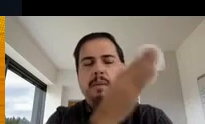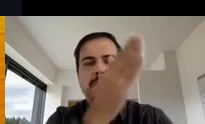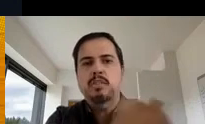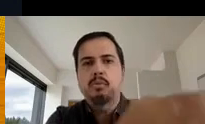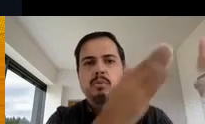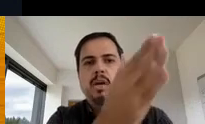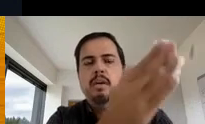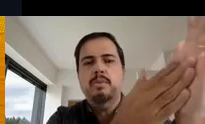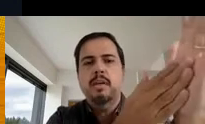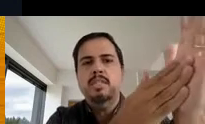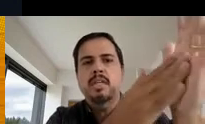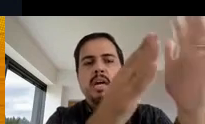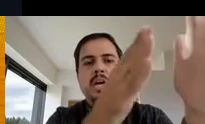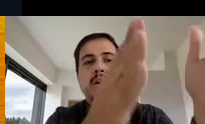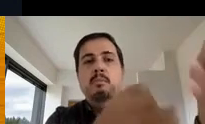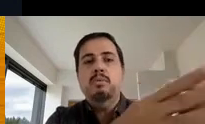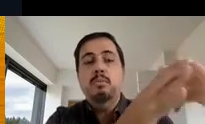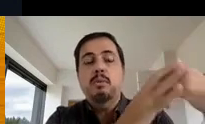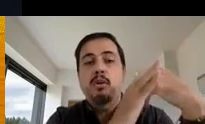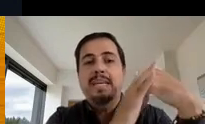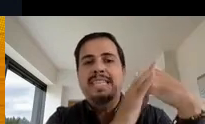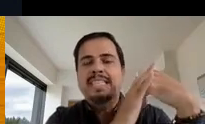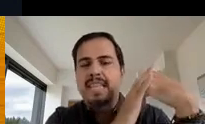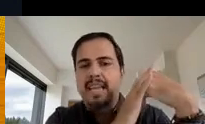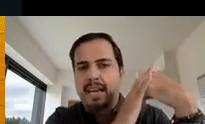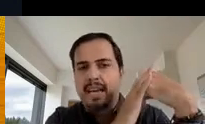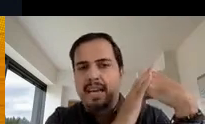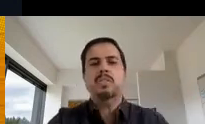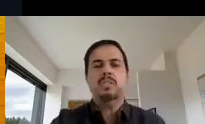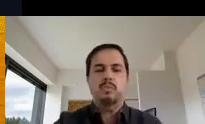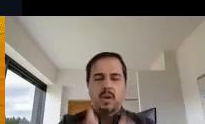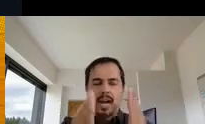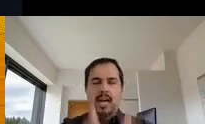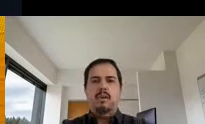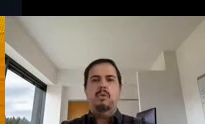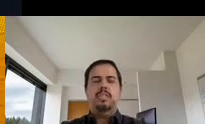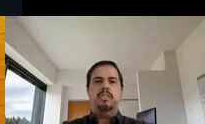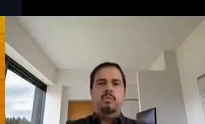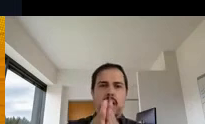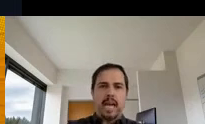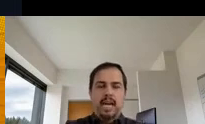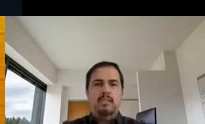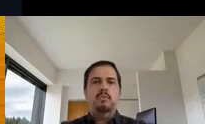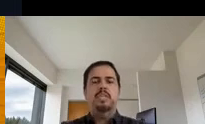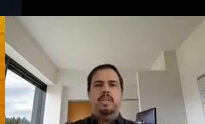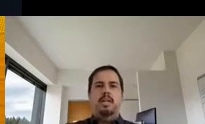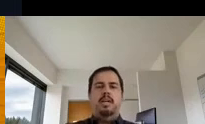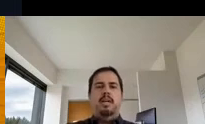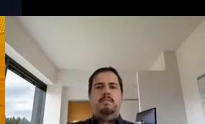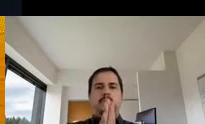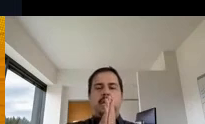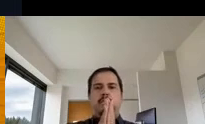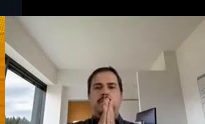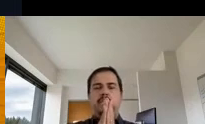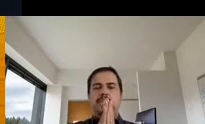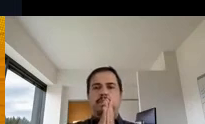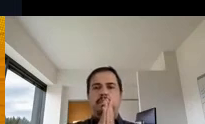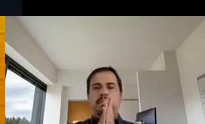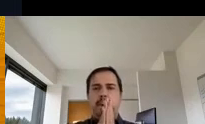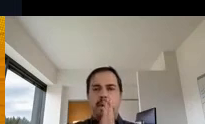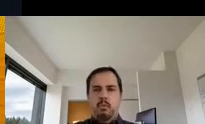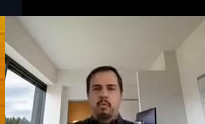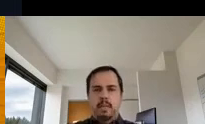mudam rapidamente, muito rapidamente, mudam de uma forma incerta, coisas que são lei hoje, que são regras hoje.